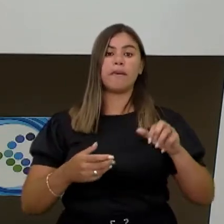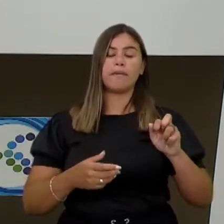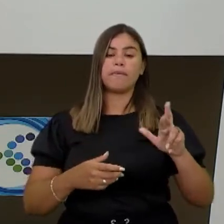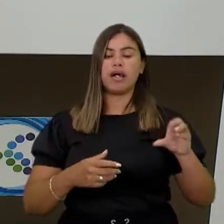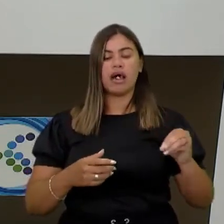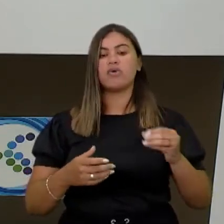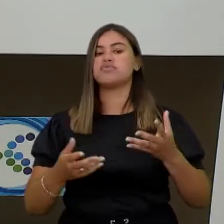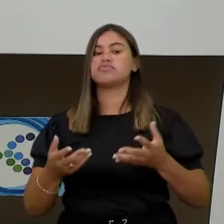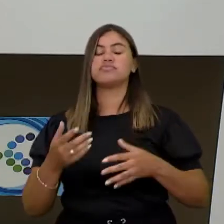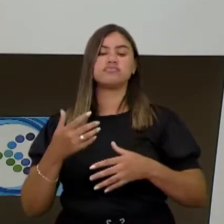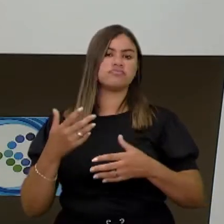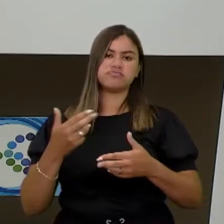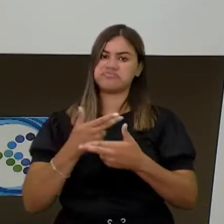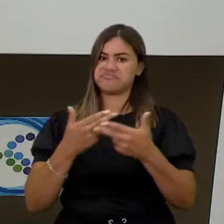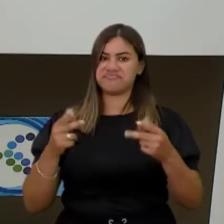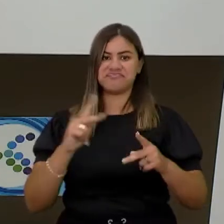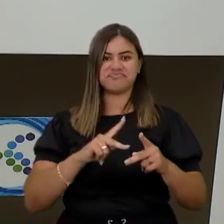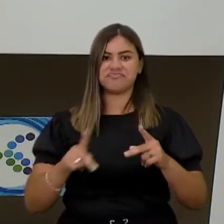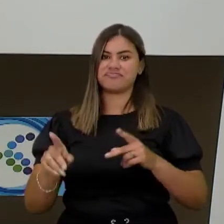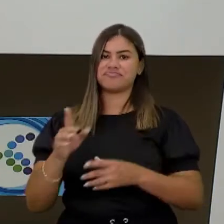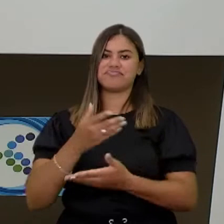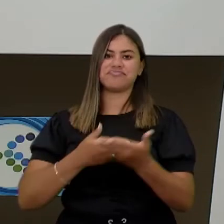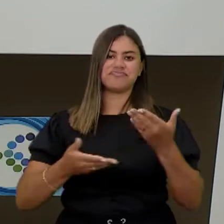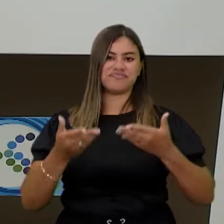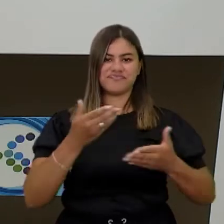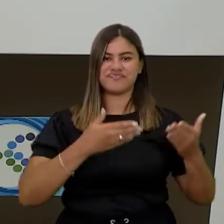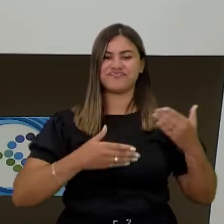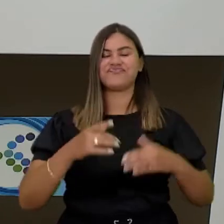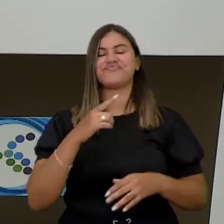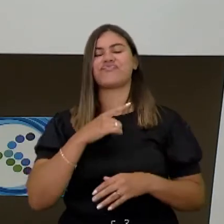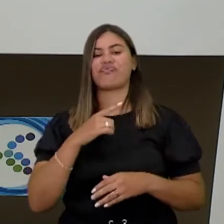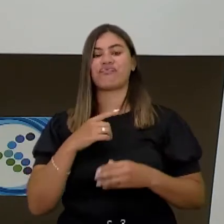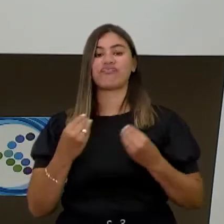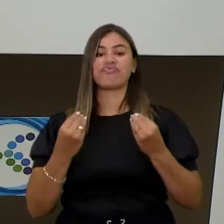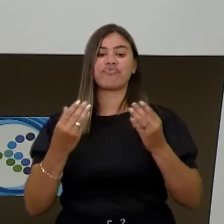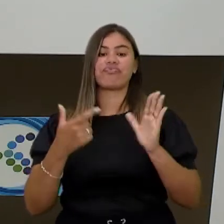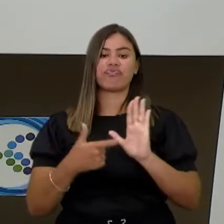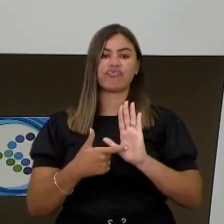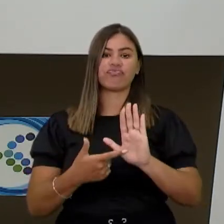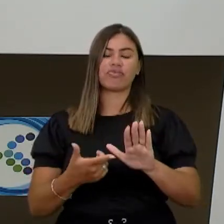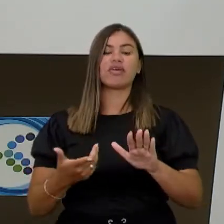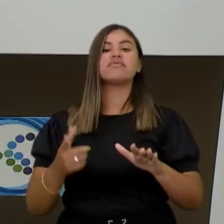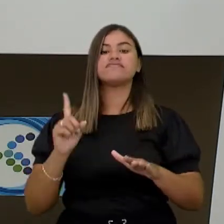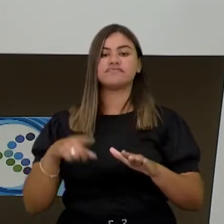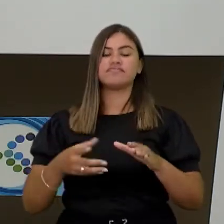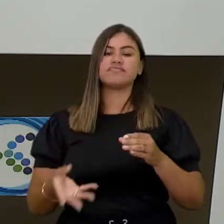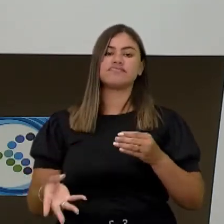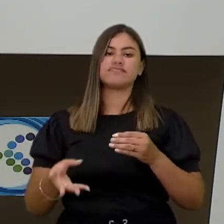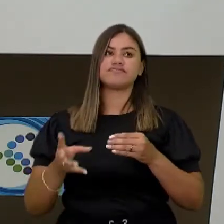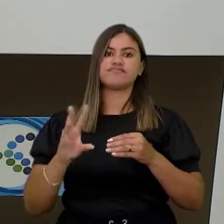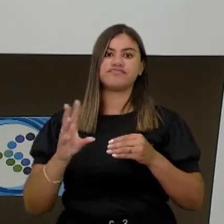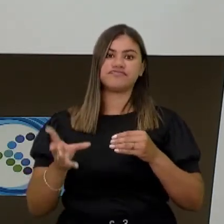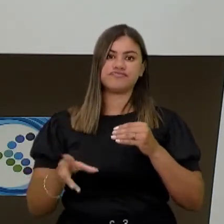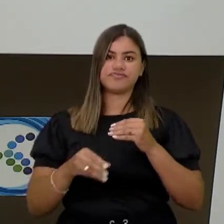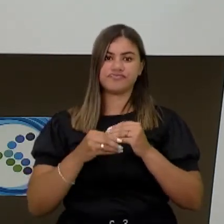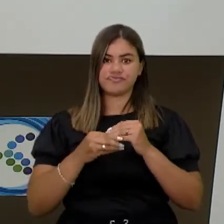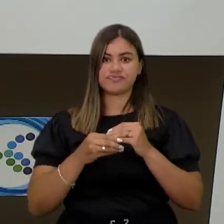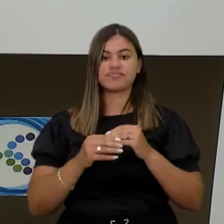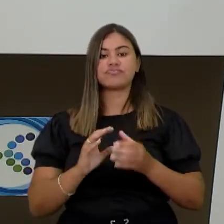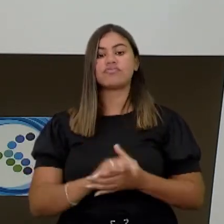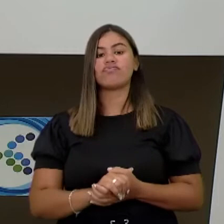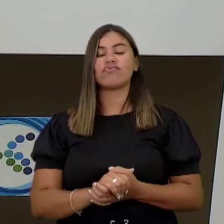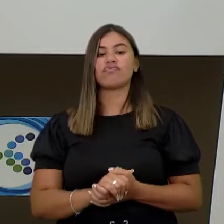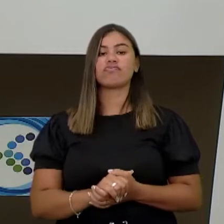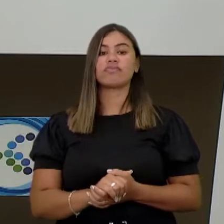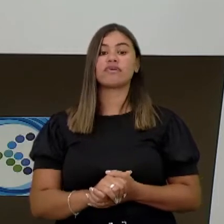Jocélio, professor Amaro, ou seja, estamos juntos, um vai interagir com o outro para mostrar que há sim uma integração. E para mostrar que a integração não vai